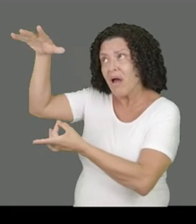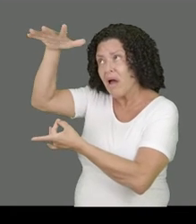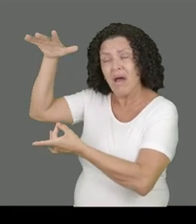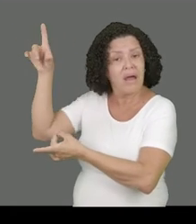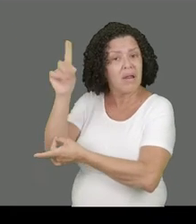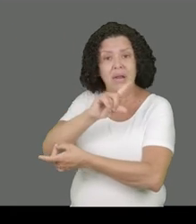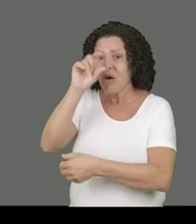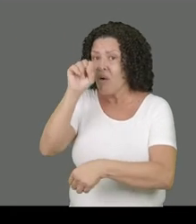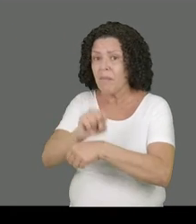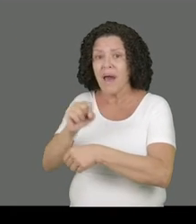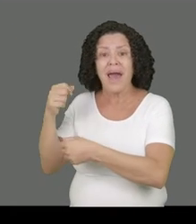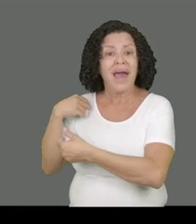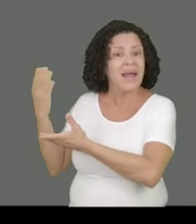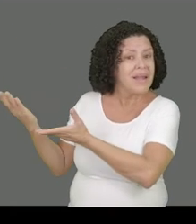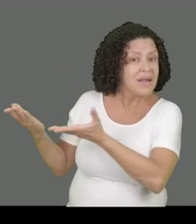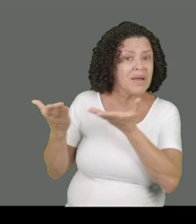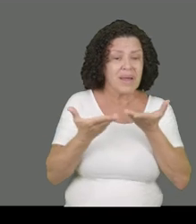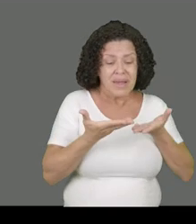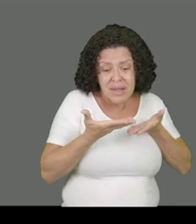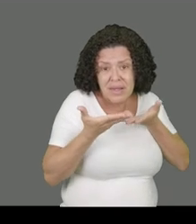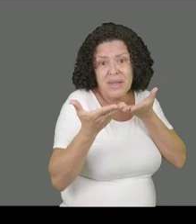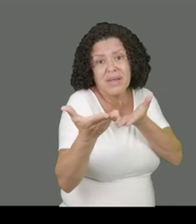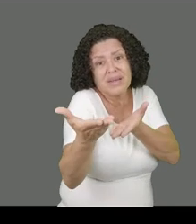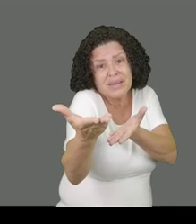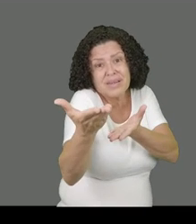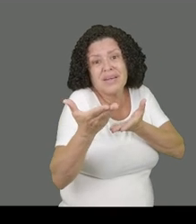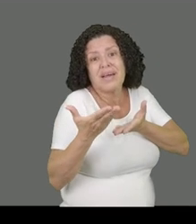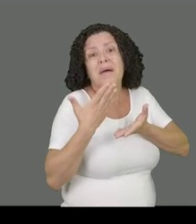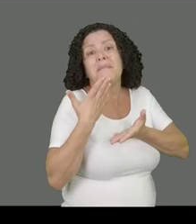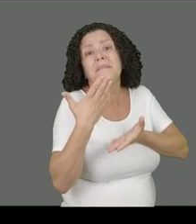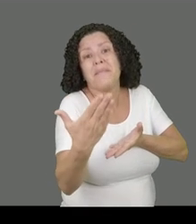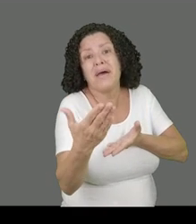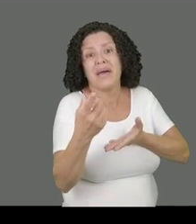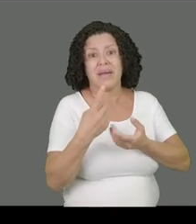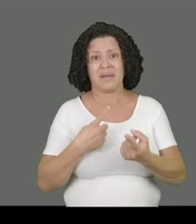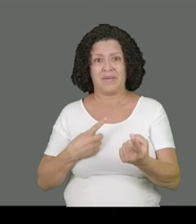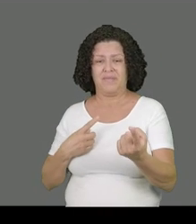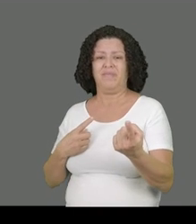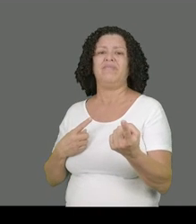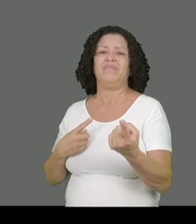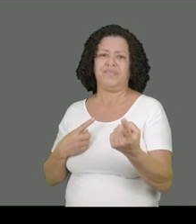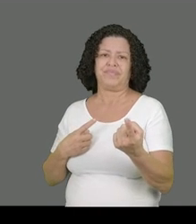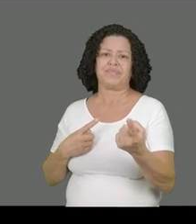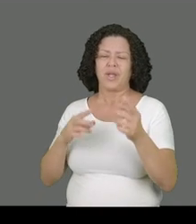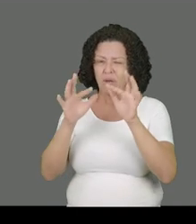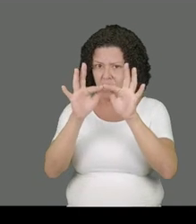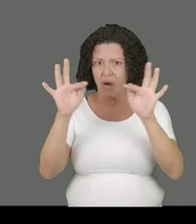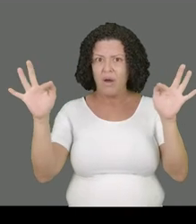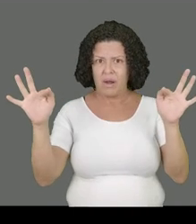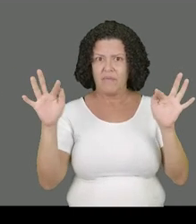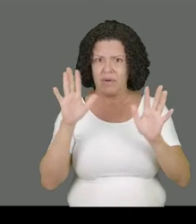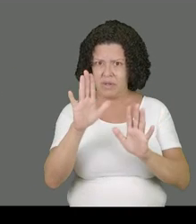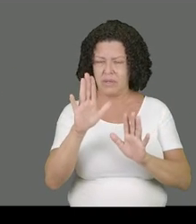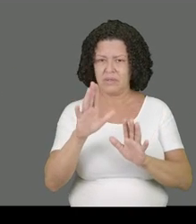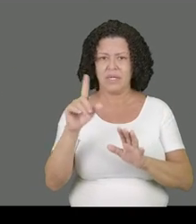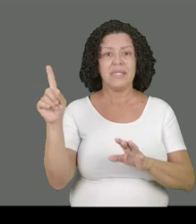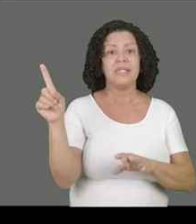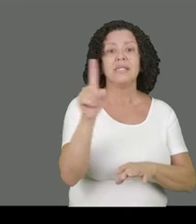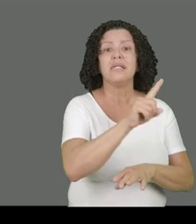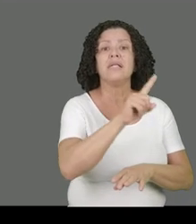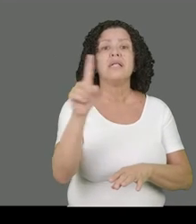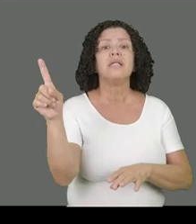nosso favor. E ela diz, ela nos convoca, ela nos pede, ela afirma. Olha a frase de